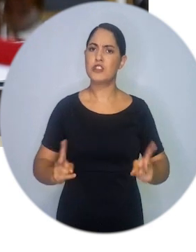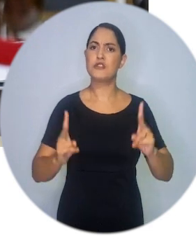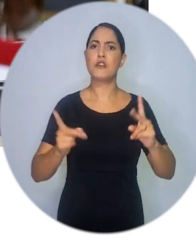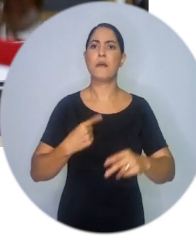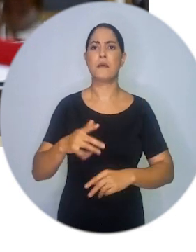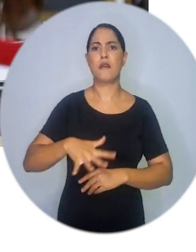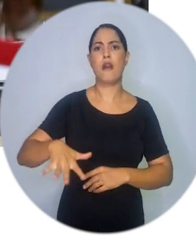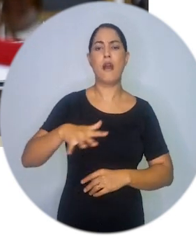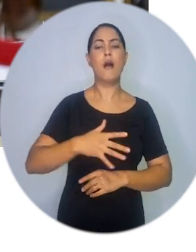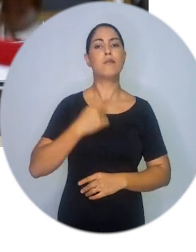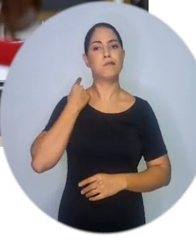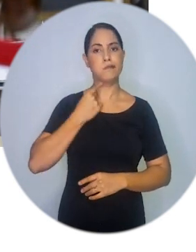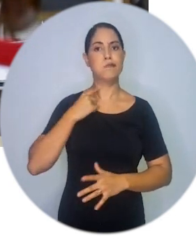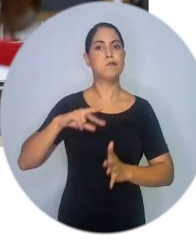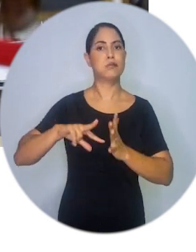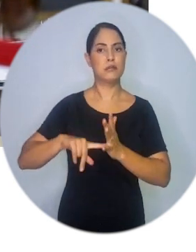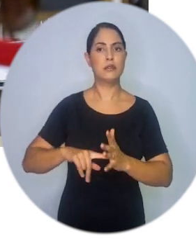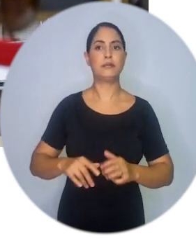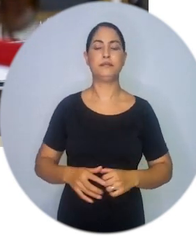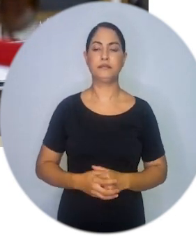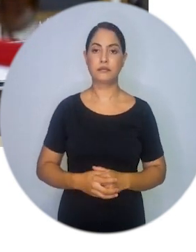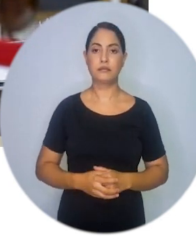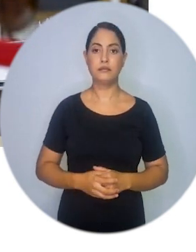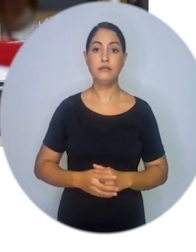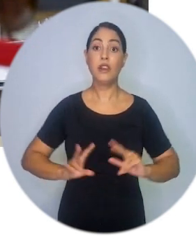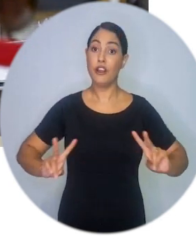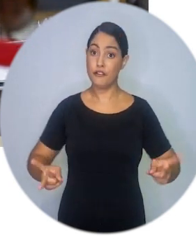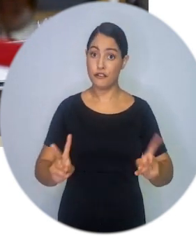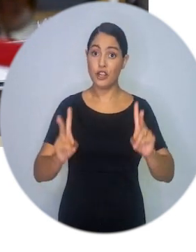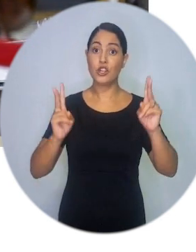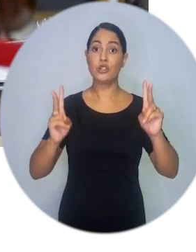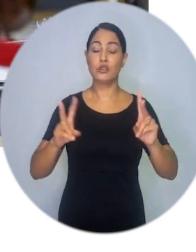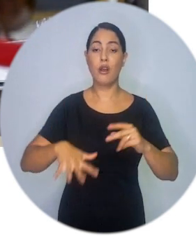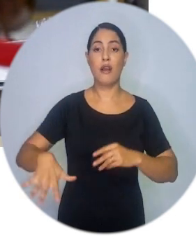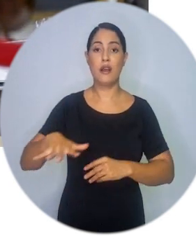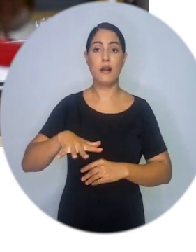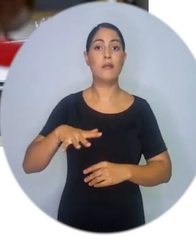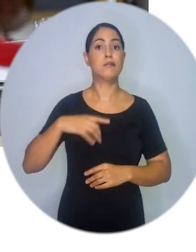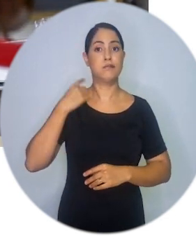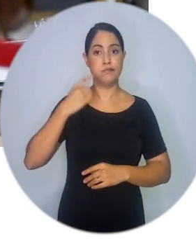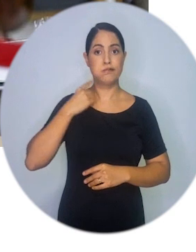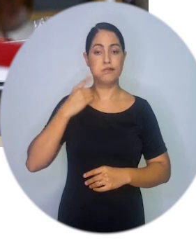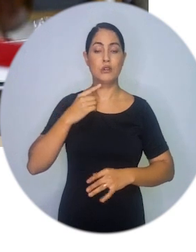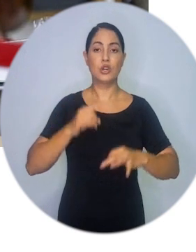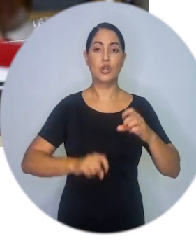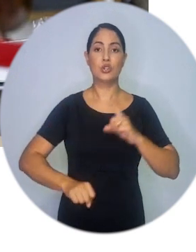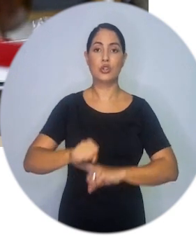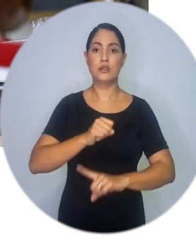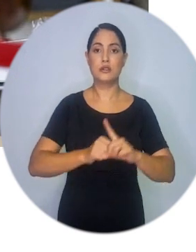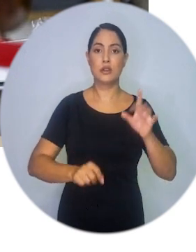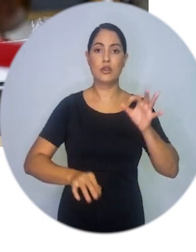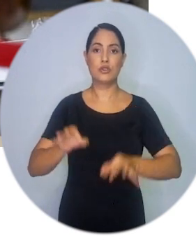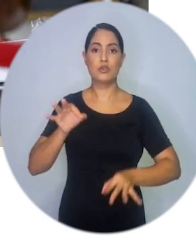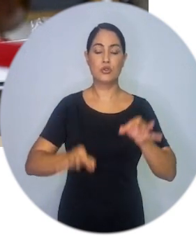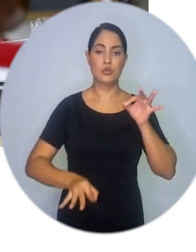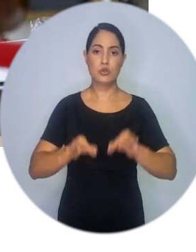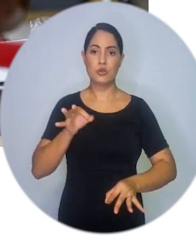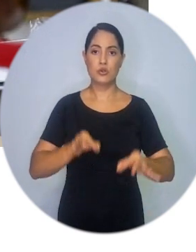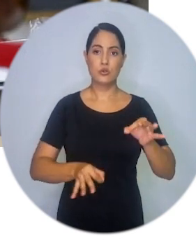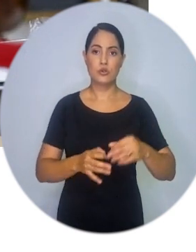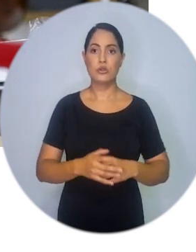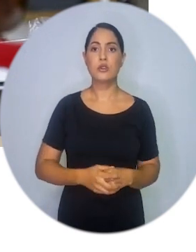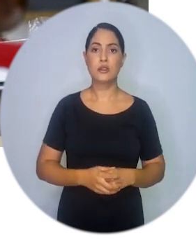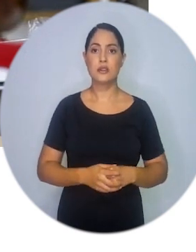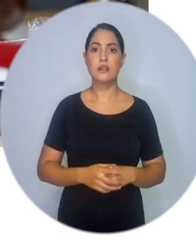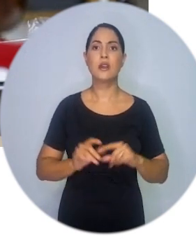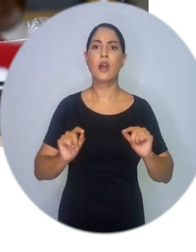uma conquista para a advocacia sindical. Para ele, abre aspas, é uma vitória da OAB, da advocacia e da justiça social